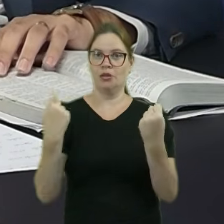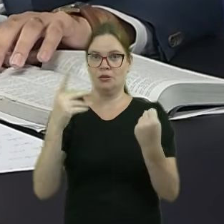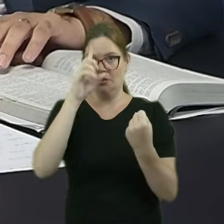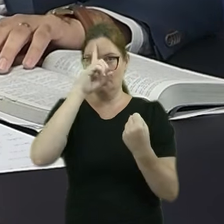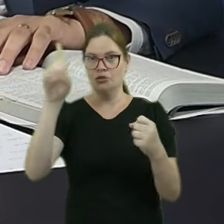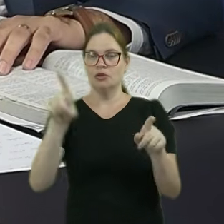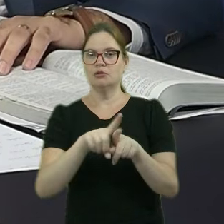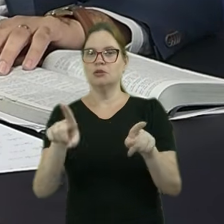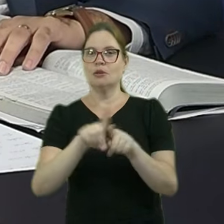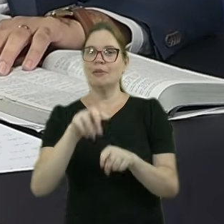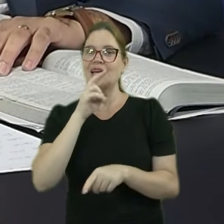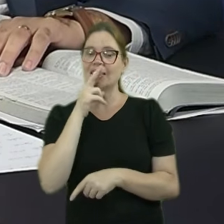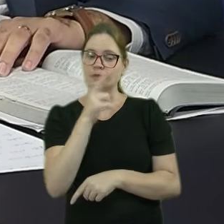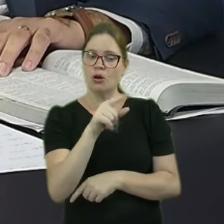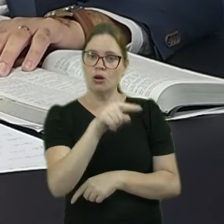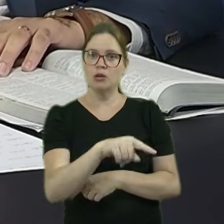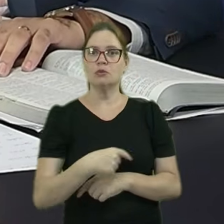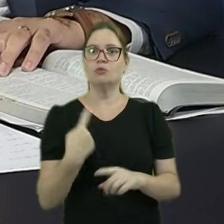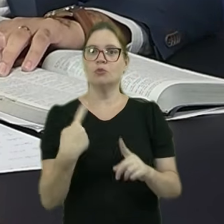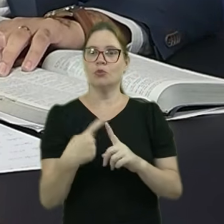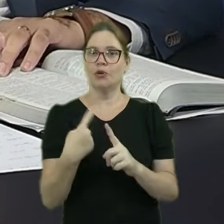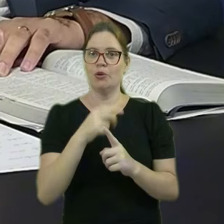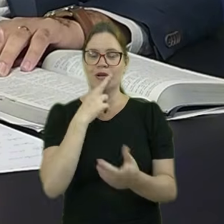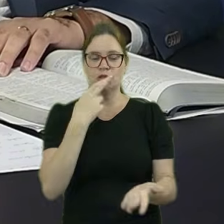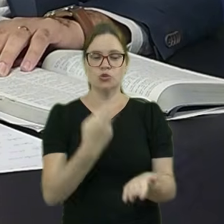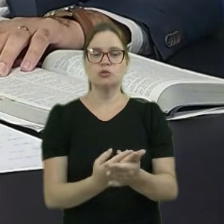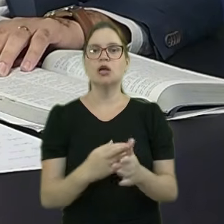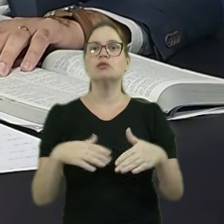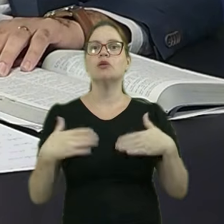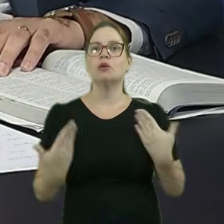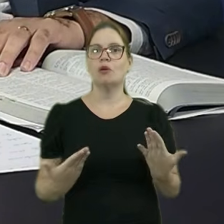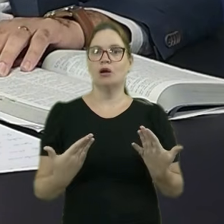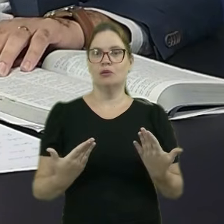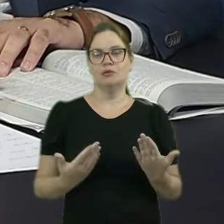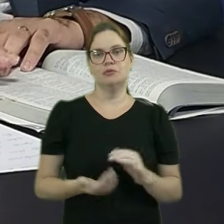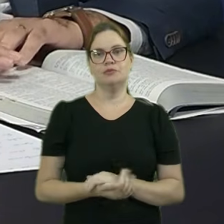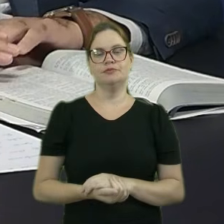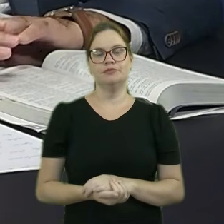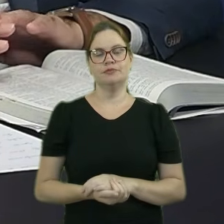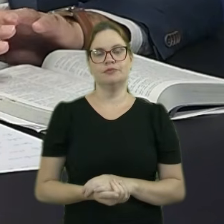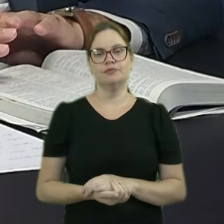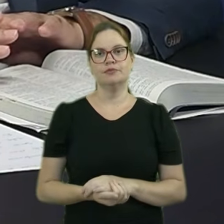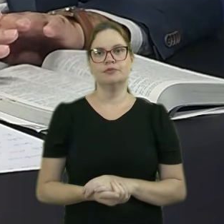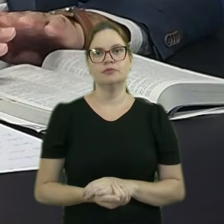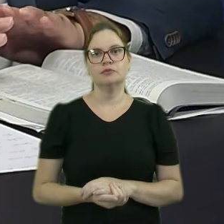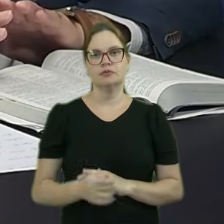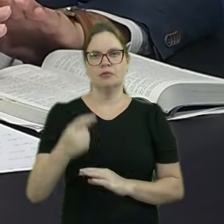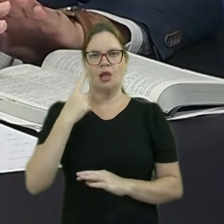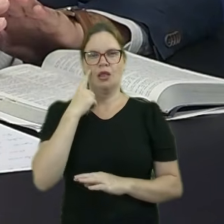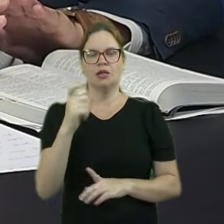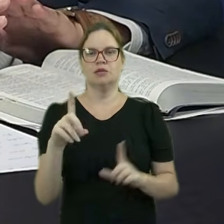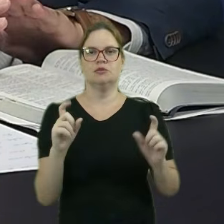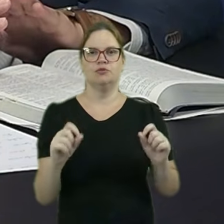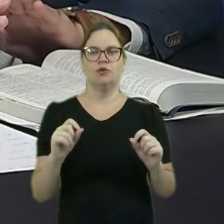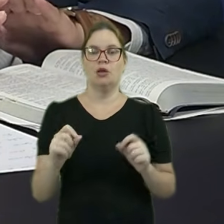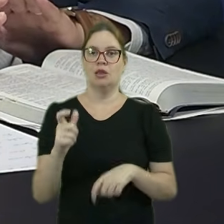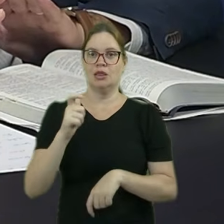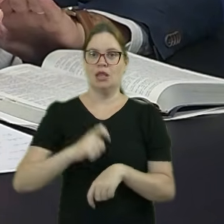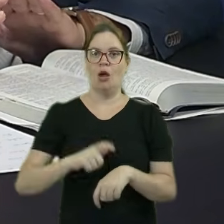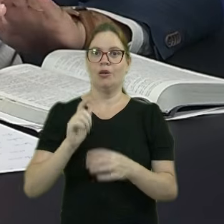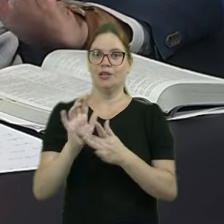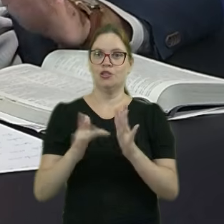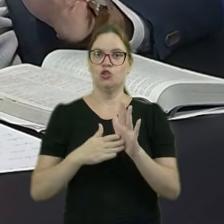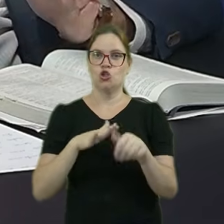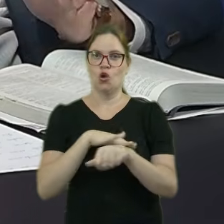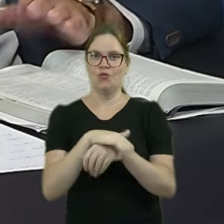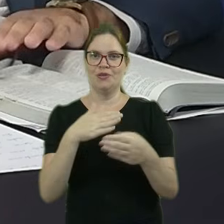também a resposta desse poder à sua necessidade. E uma coisa interessante foi quando o Senhor fala com